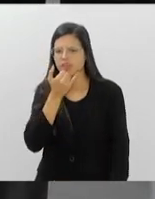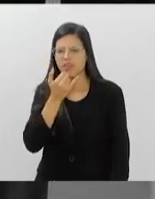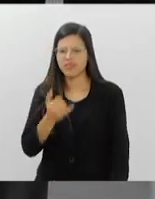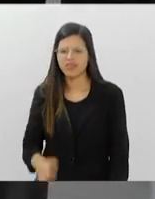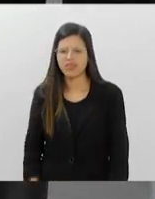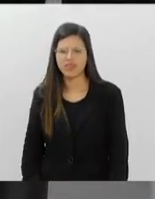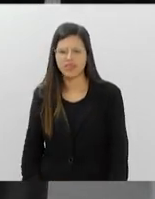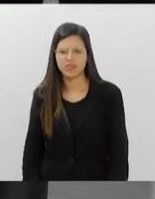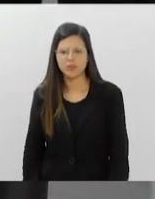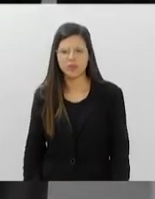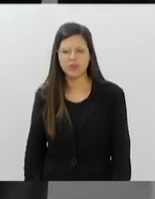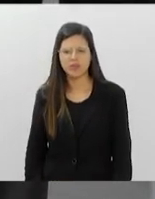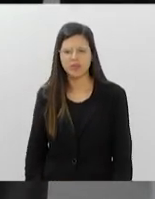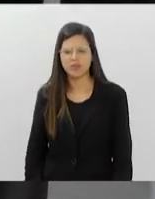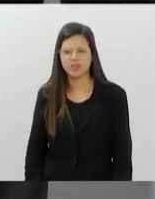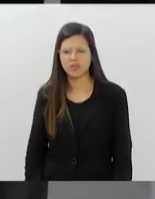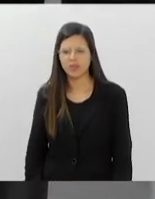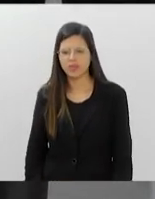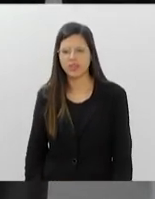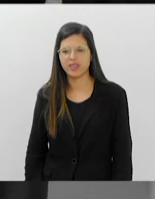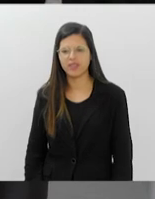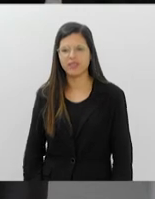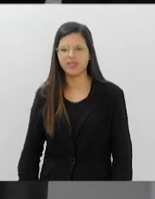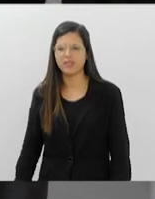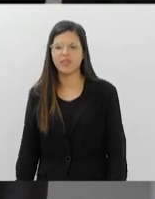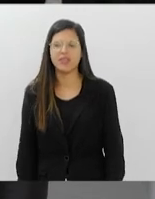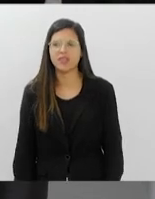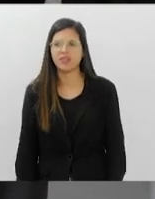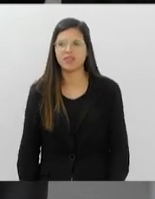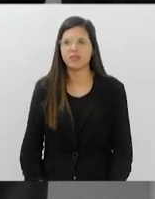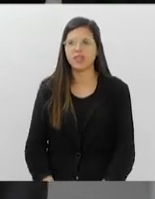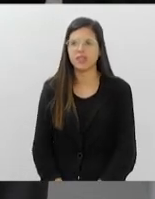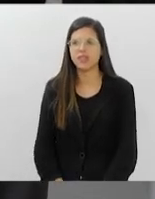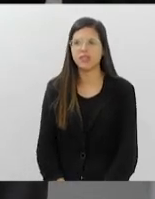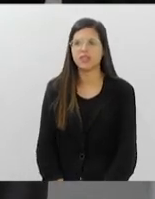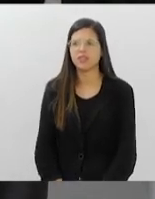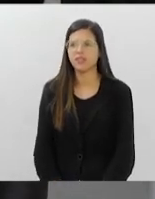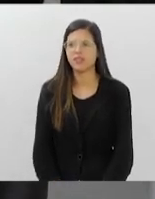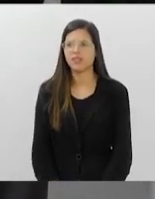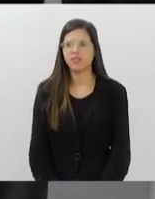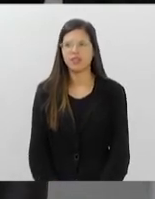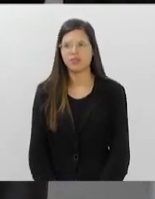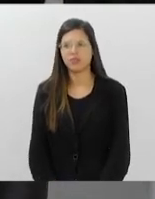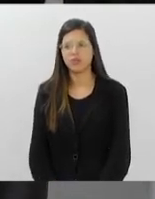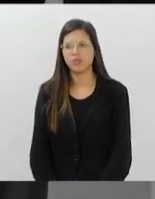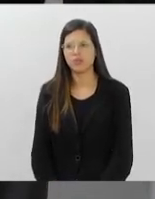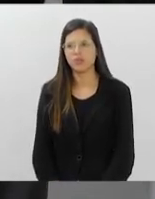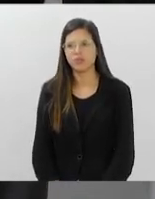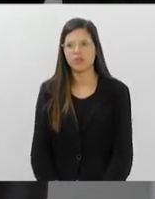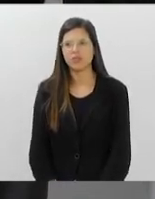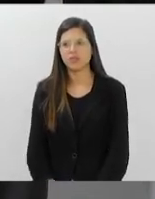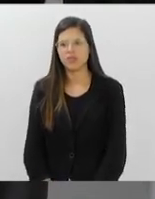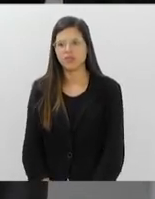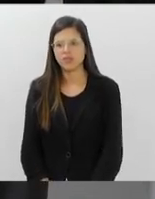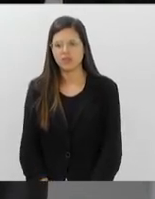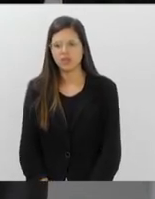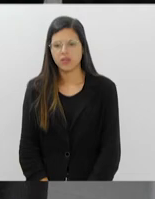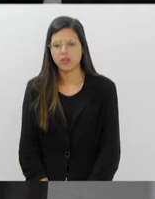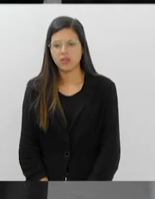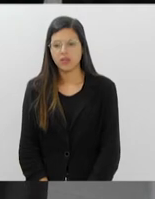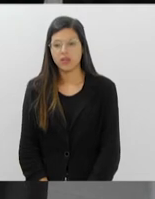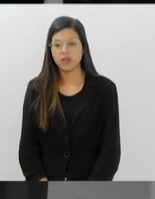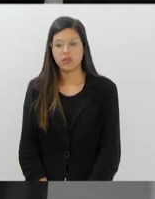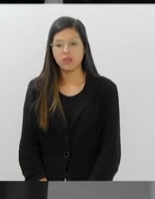não. É o 18. Verdade. É que o outro texto é tão longo que eu fui passando as folhas e